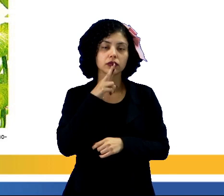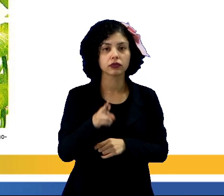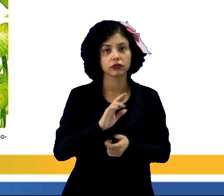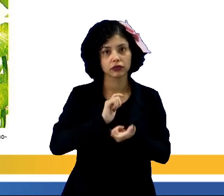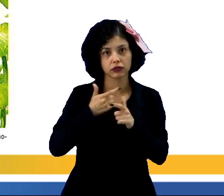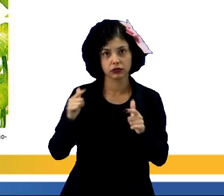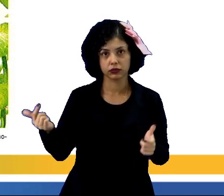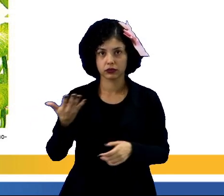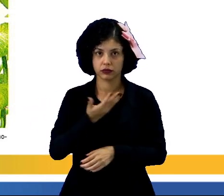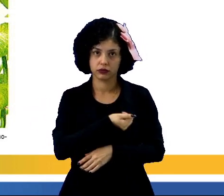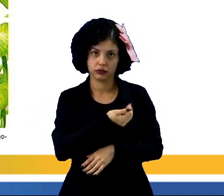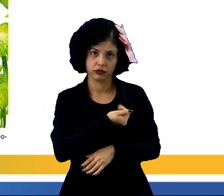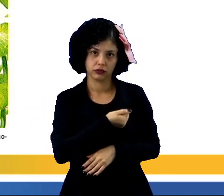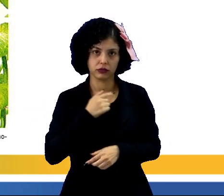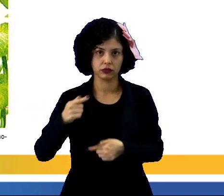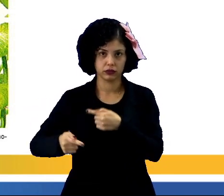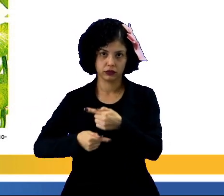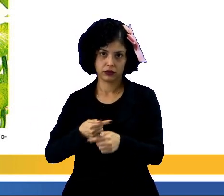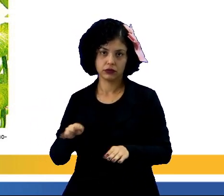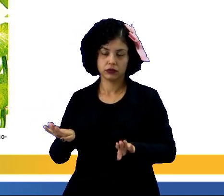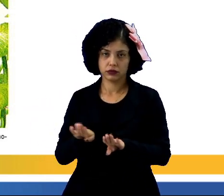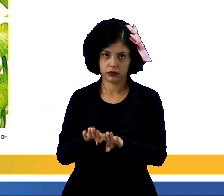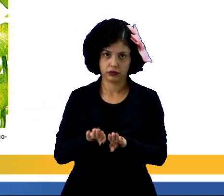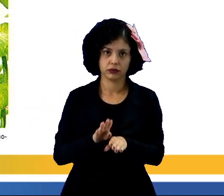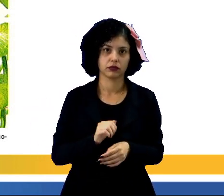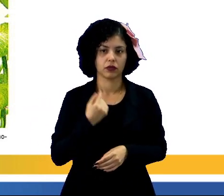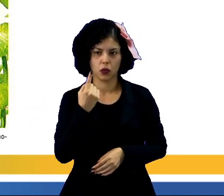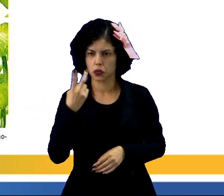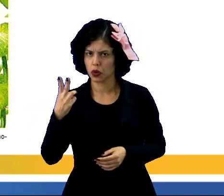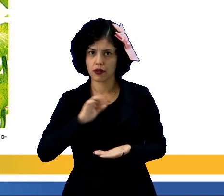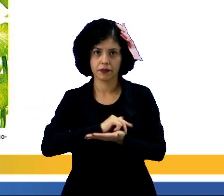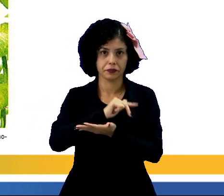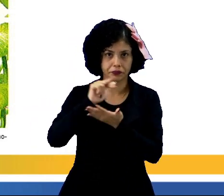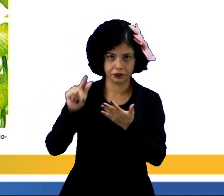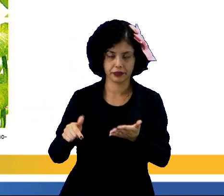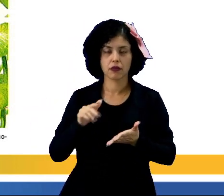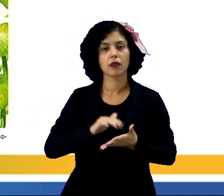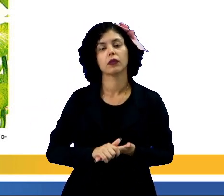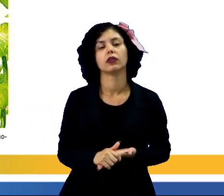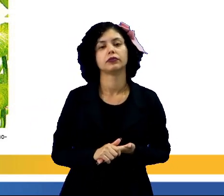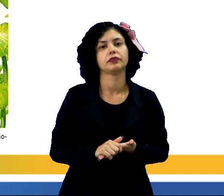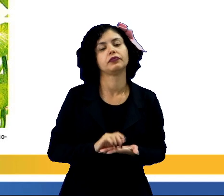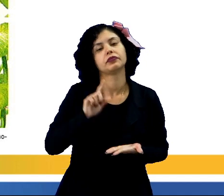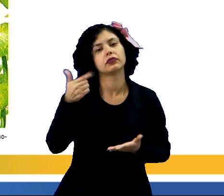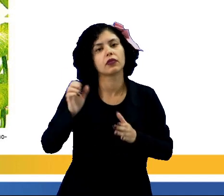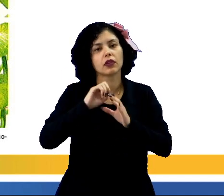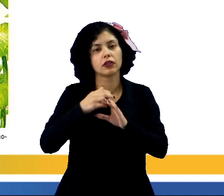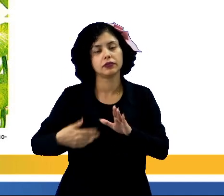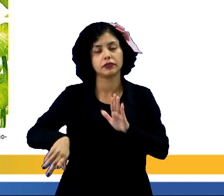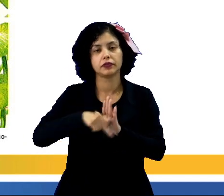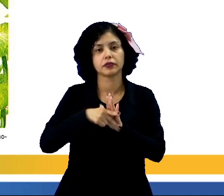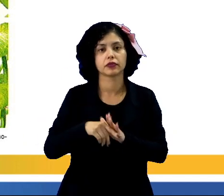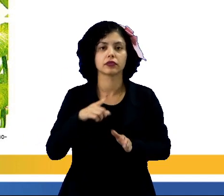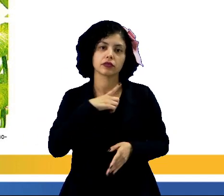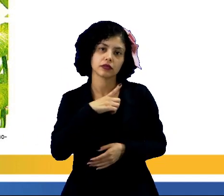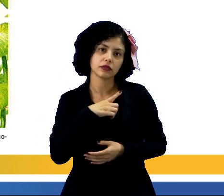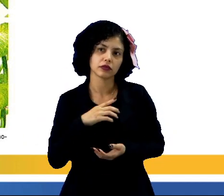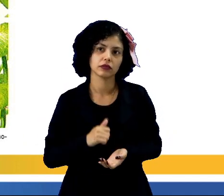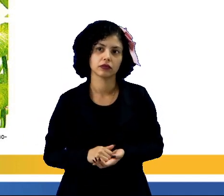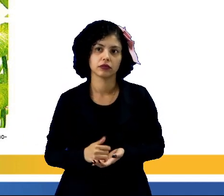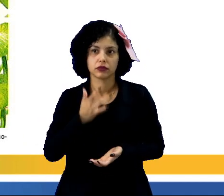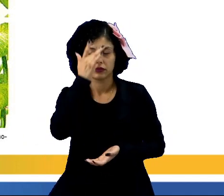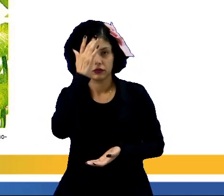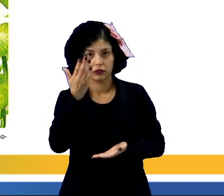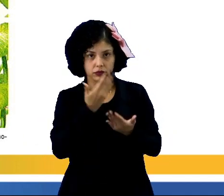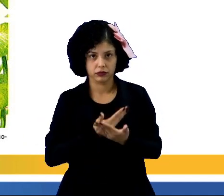em um grande número de descendentes. Não vai ser 1, 2, são vários. E outra característica que nós temos é o